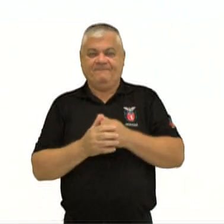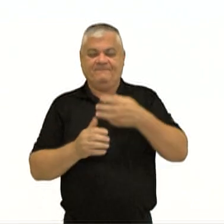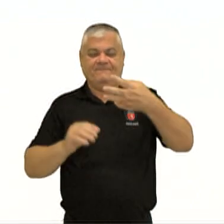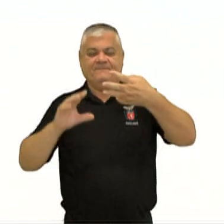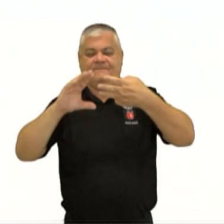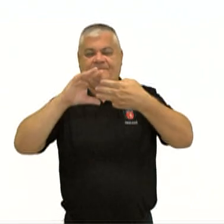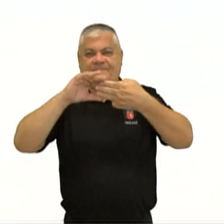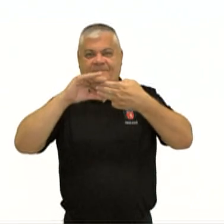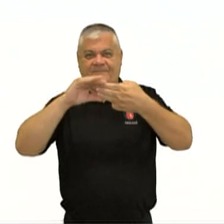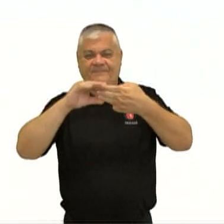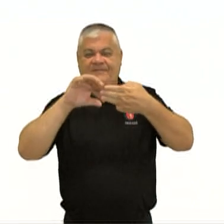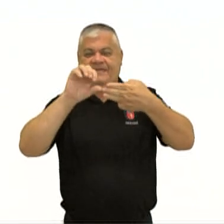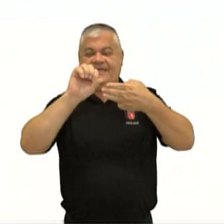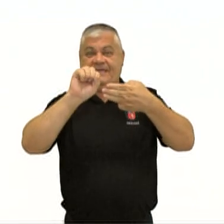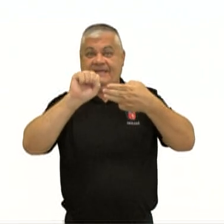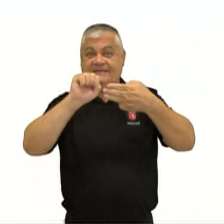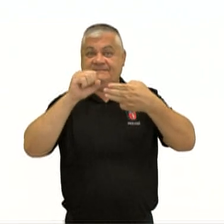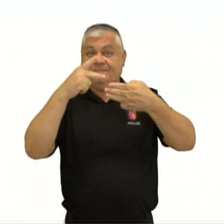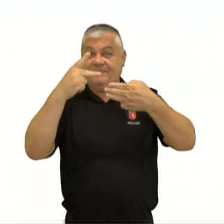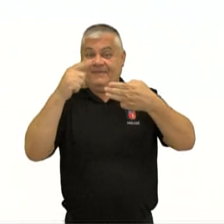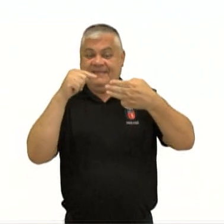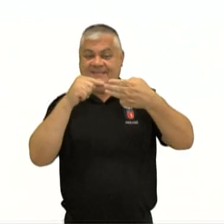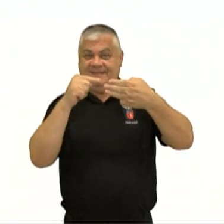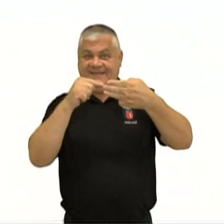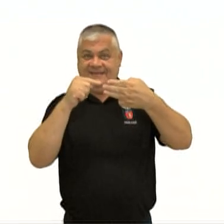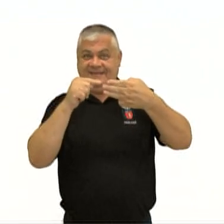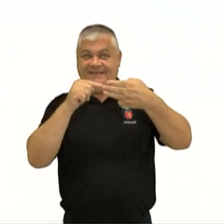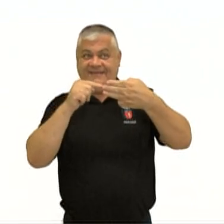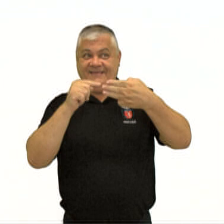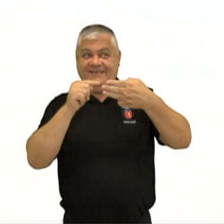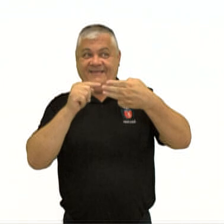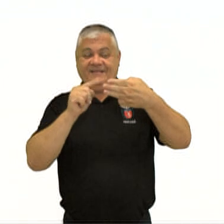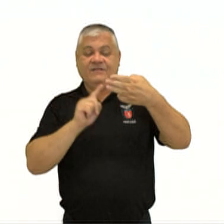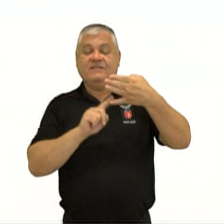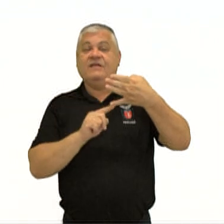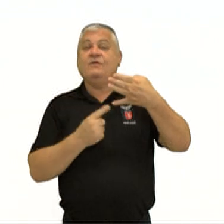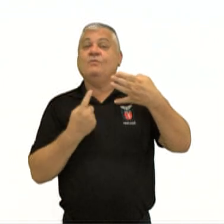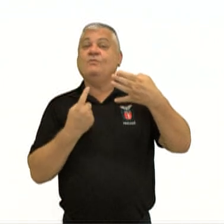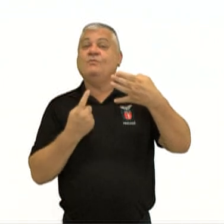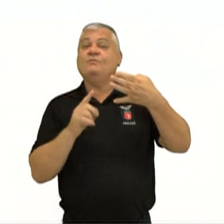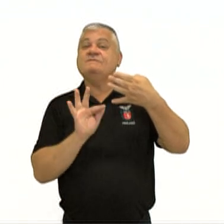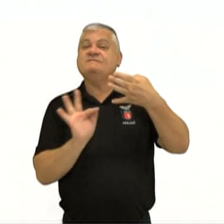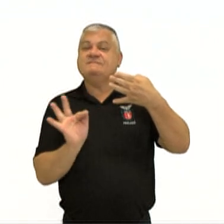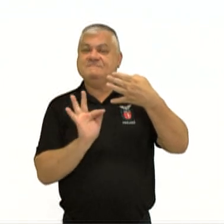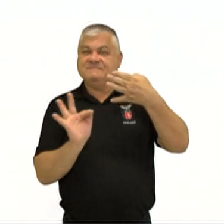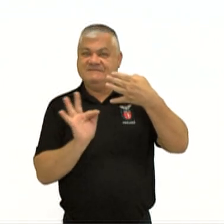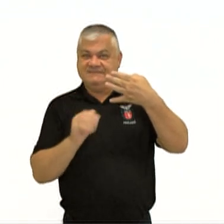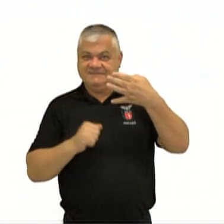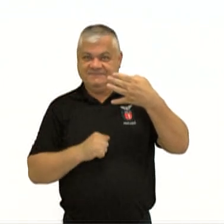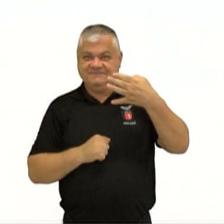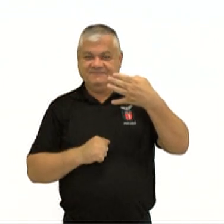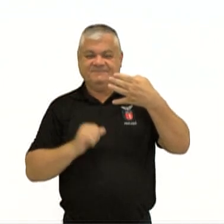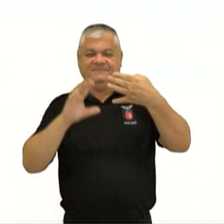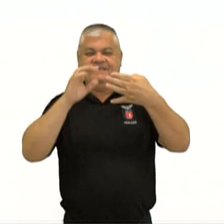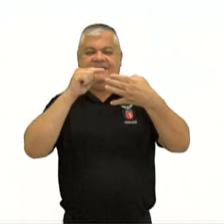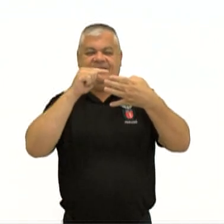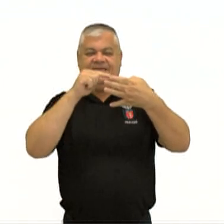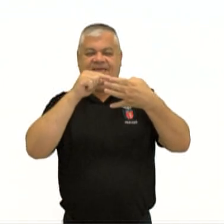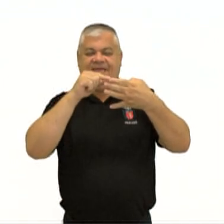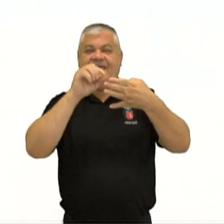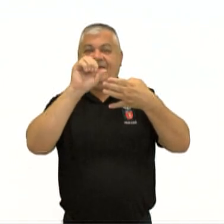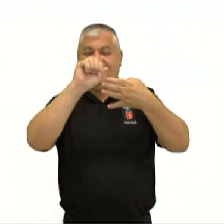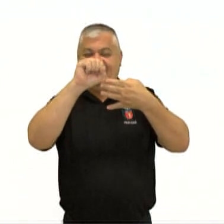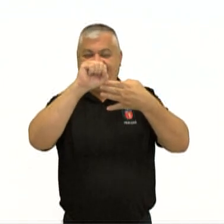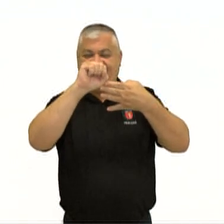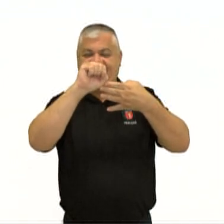hibridização SP3, eu tenho somente ligação simples, tá? Ó, SP3,